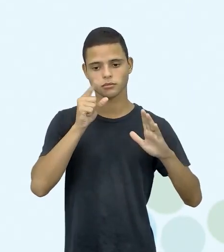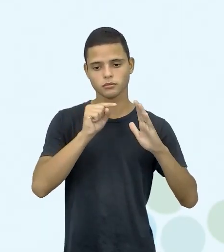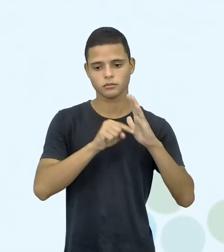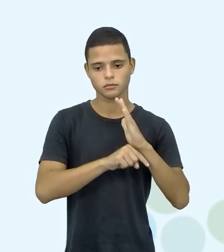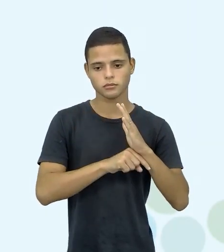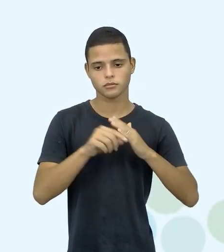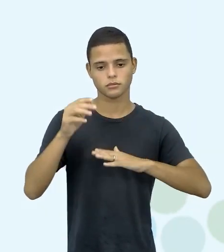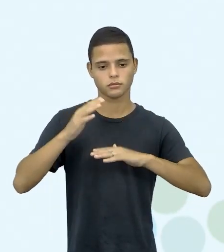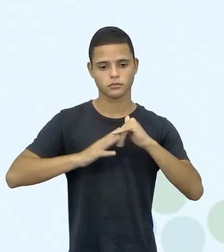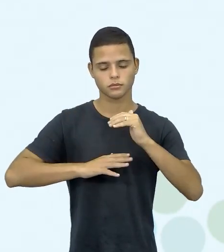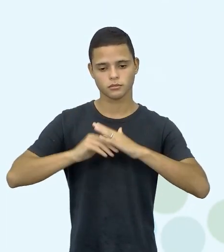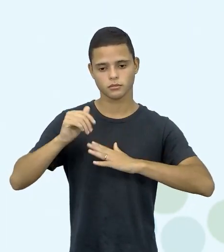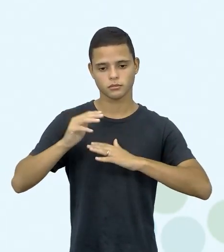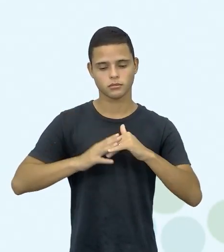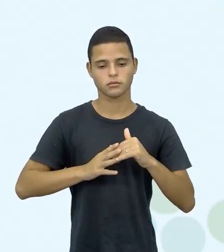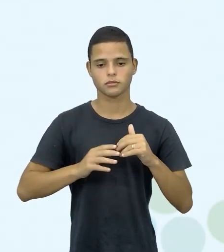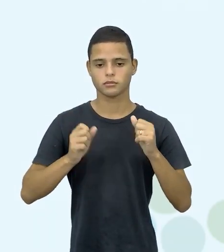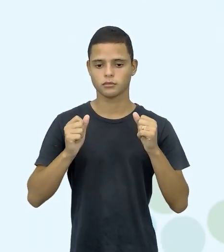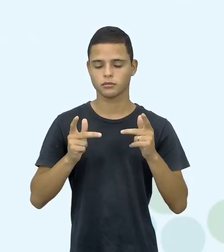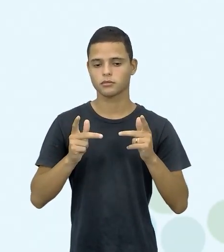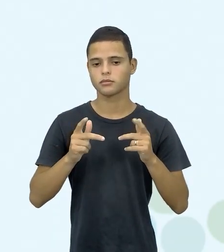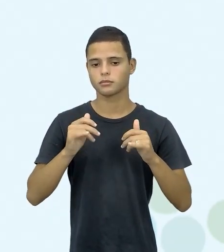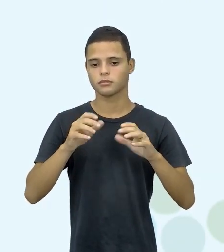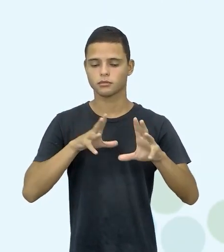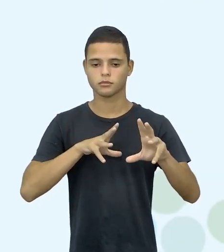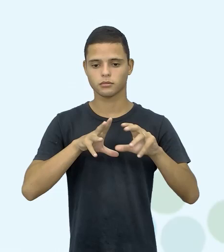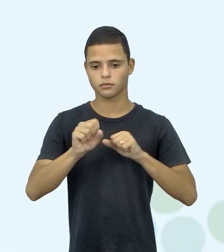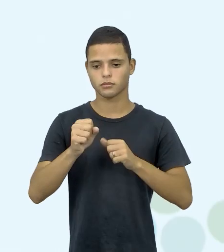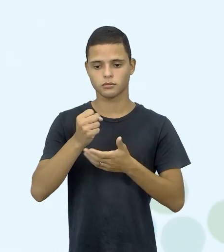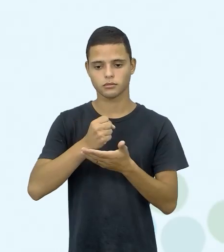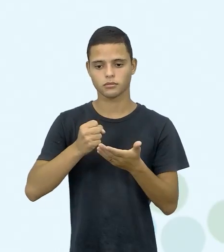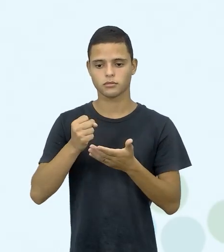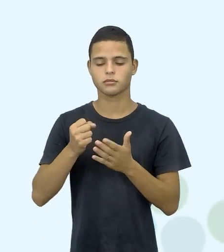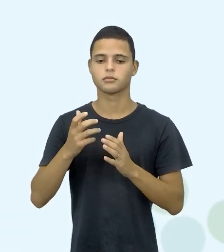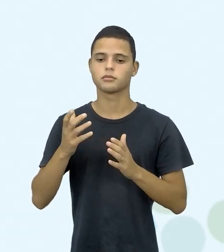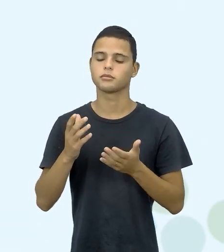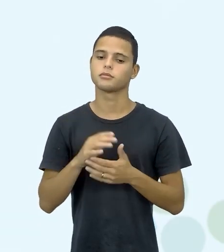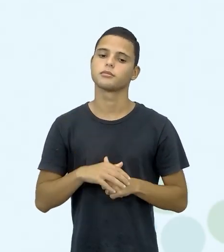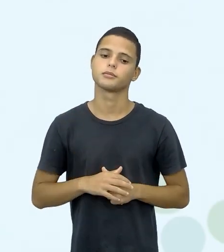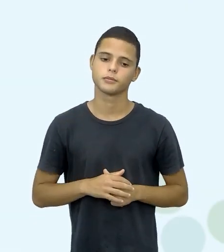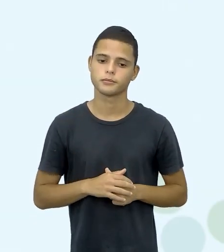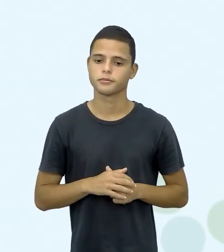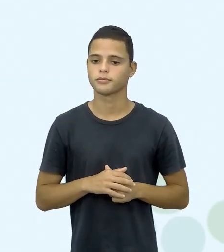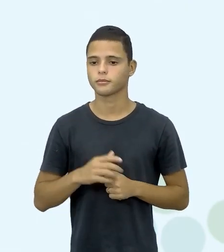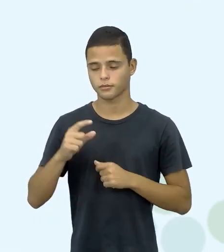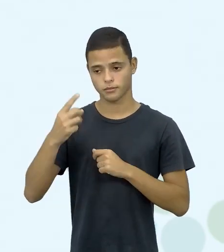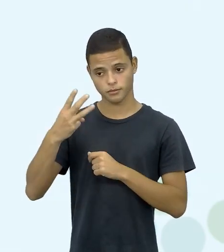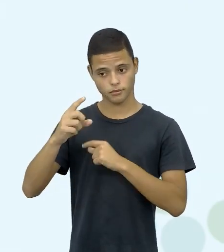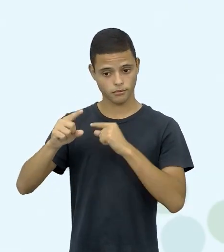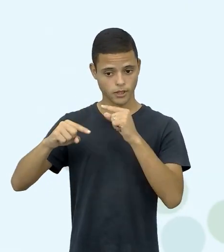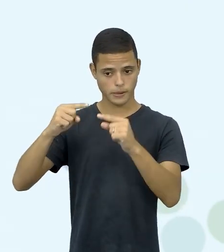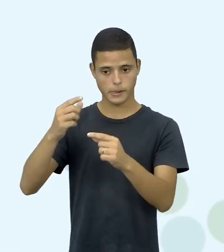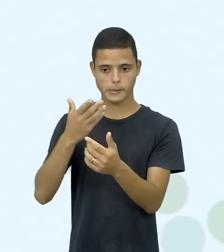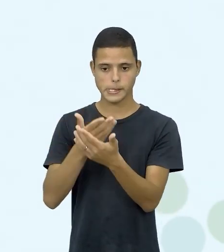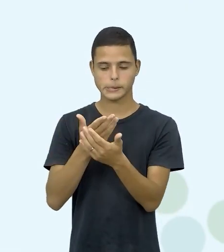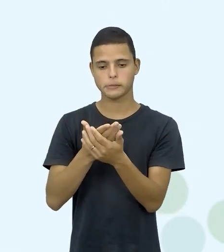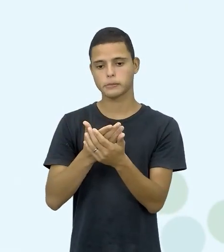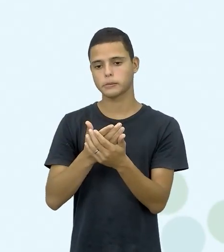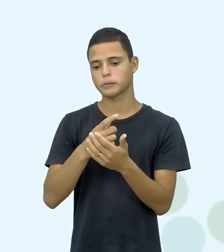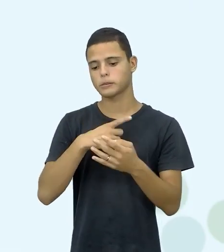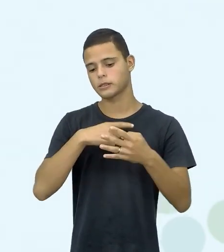aprofundamento de habilidades aí da formação geral básica. Ao término, daqui mais ou menos 3 aulas, a gente vai fazer aí 2